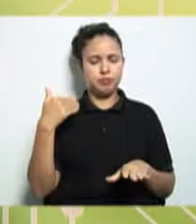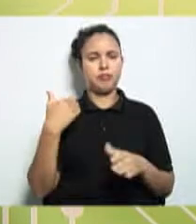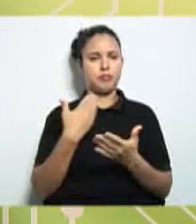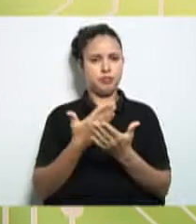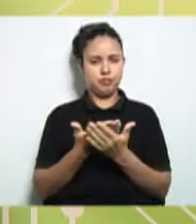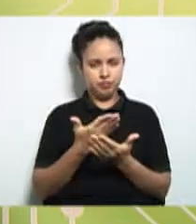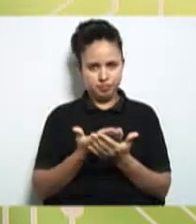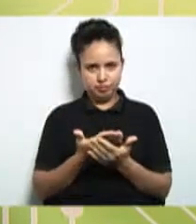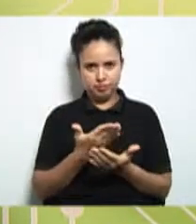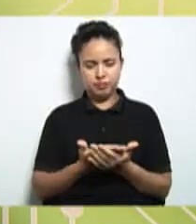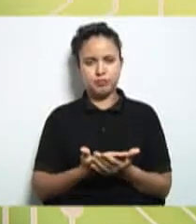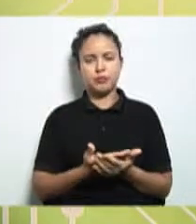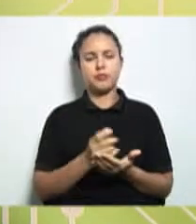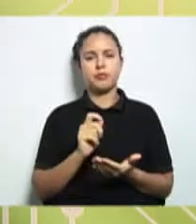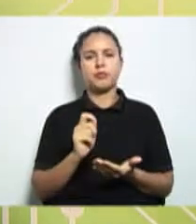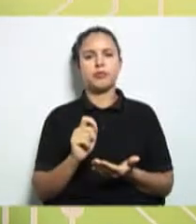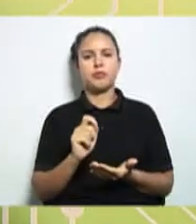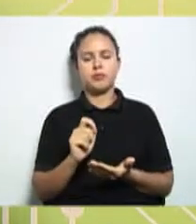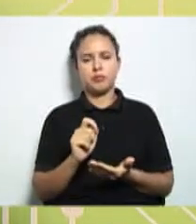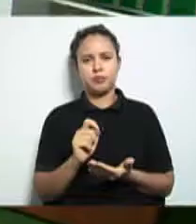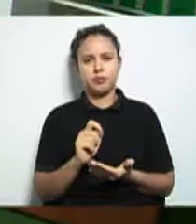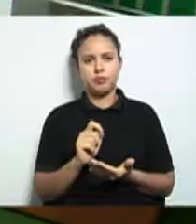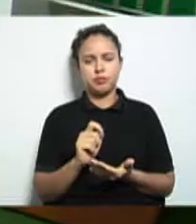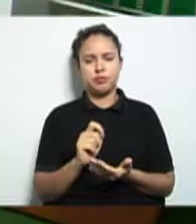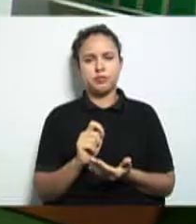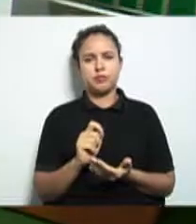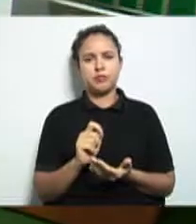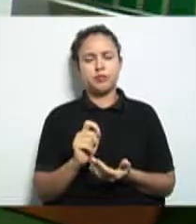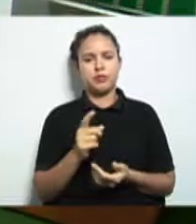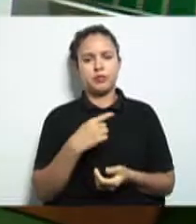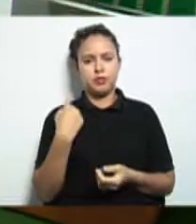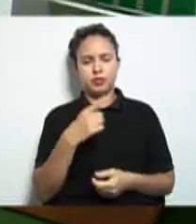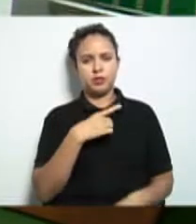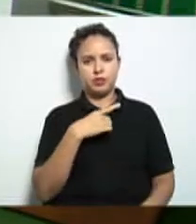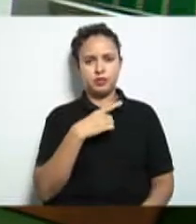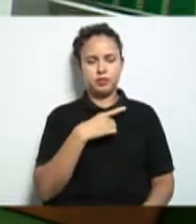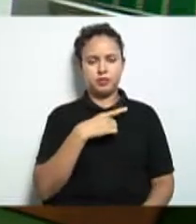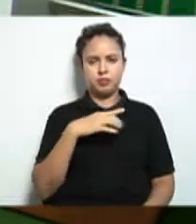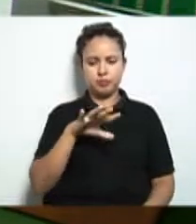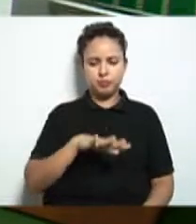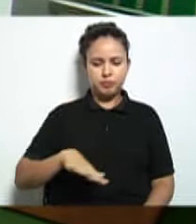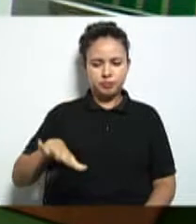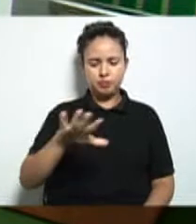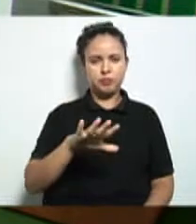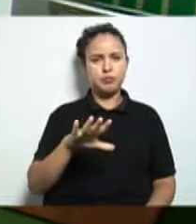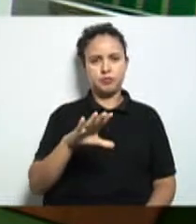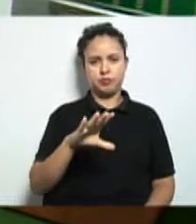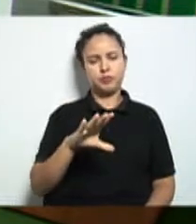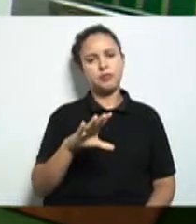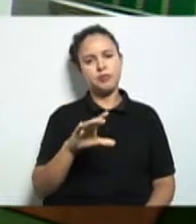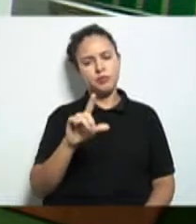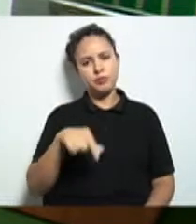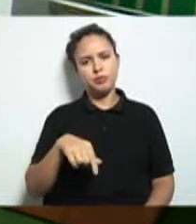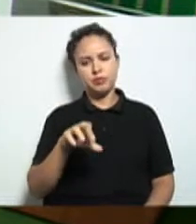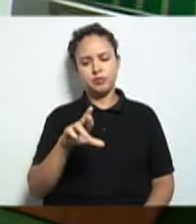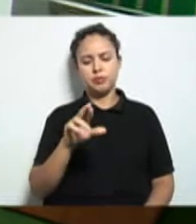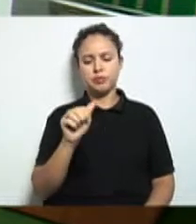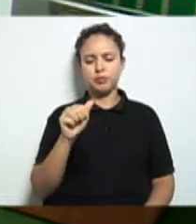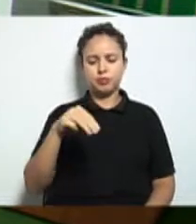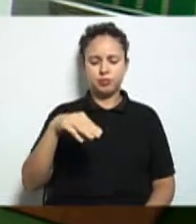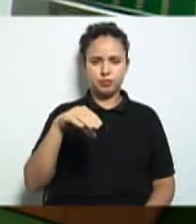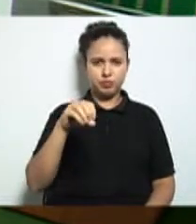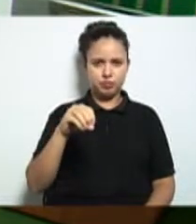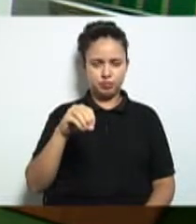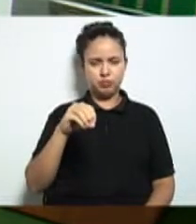nossa primeira teleaula, né, professora, que a gente teve lá um setor, um ramo que mais se destacou, né, que foi o